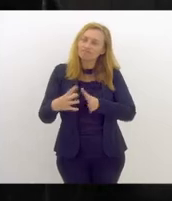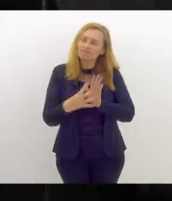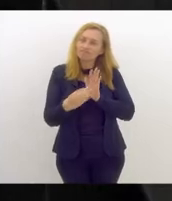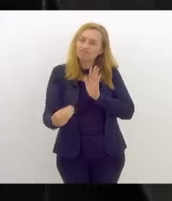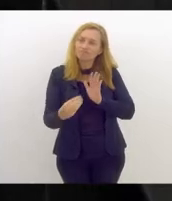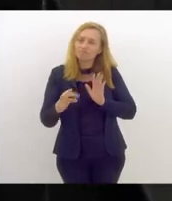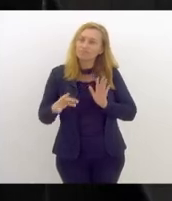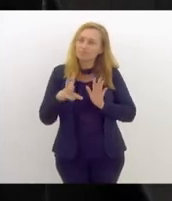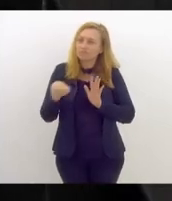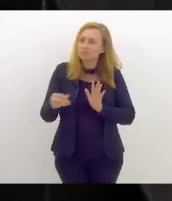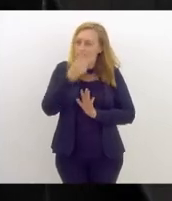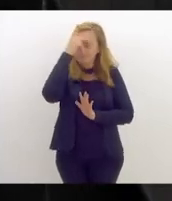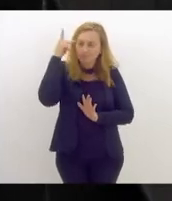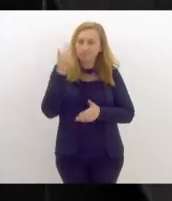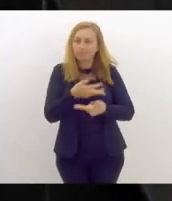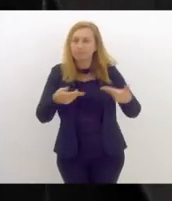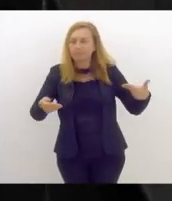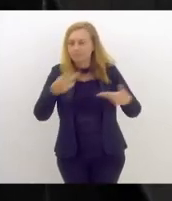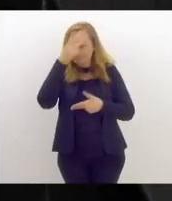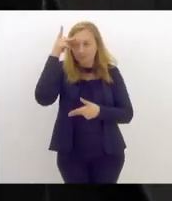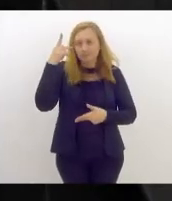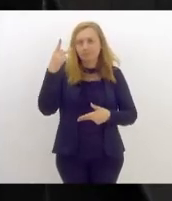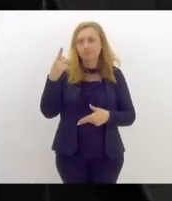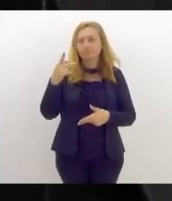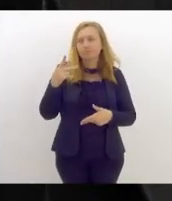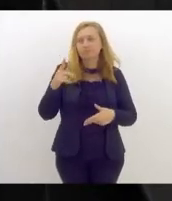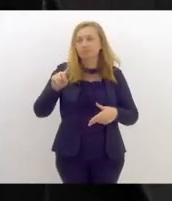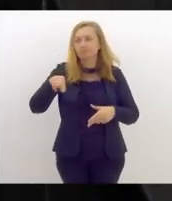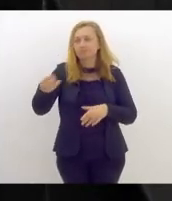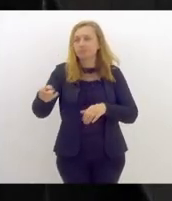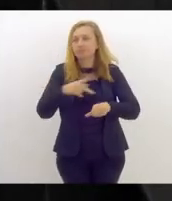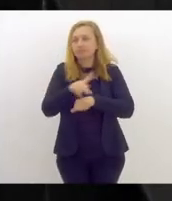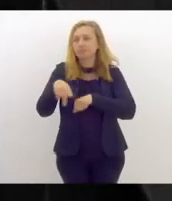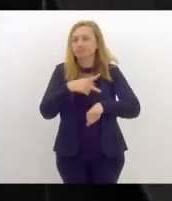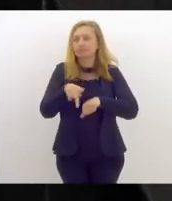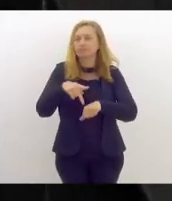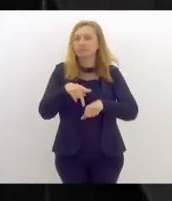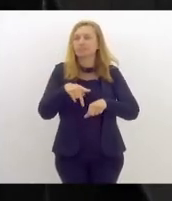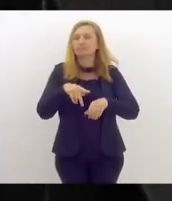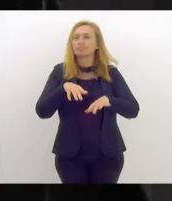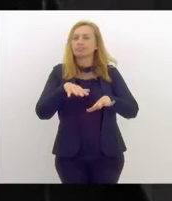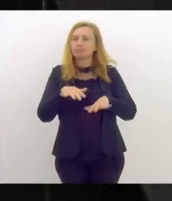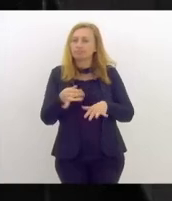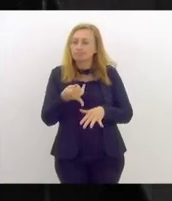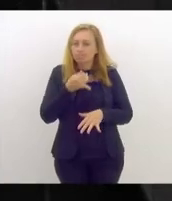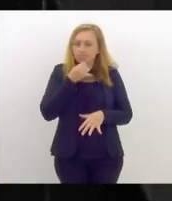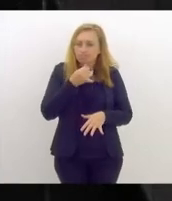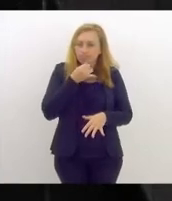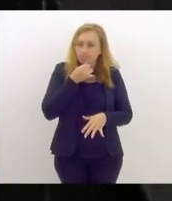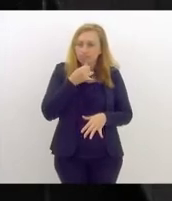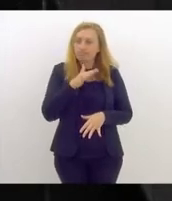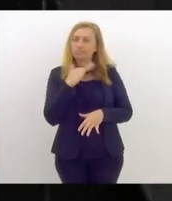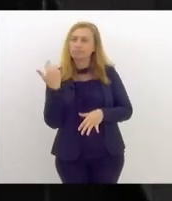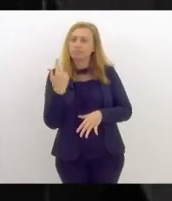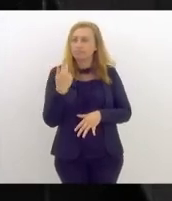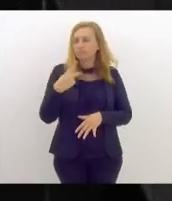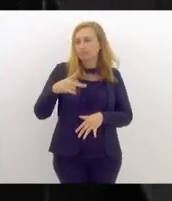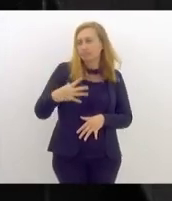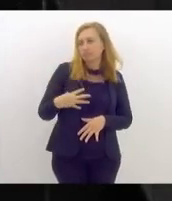para todo mundo muitas personalidades internacionais se manifestaram é lamentando a morte de